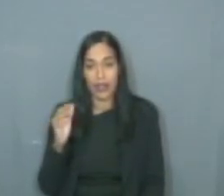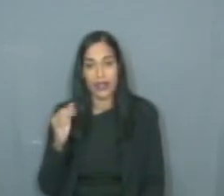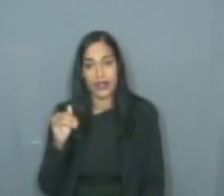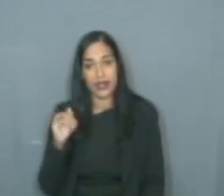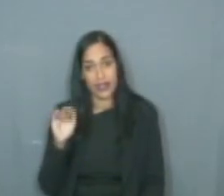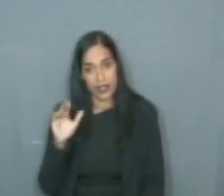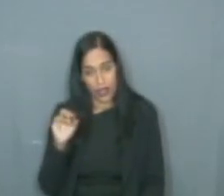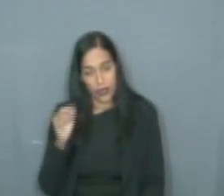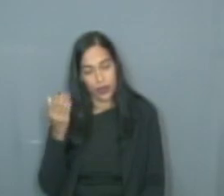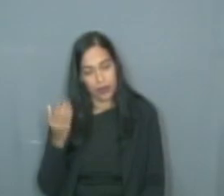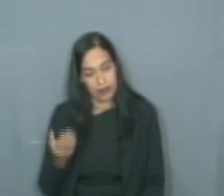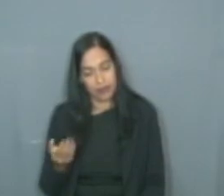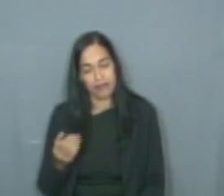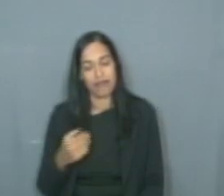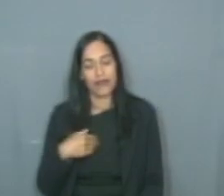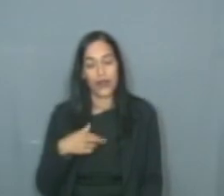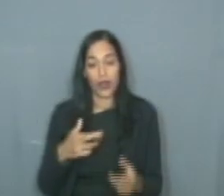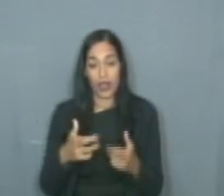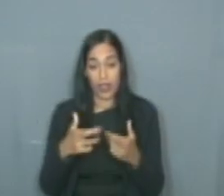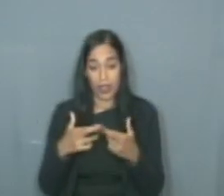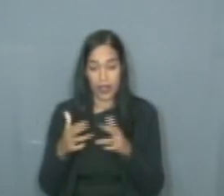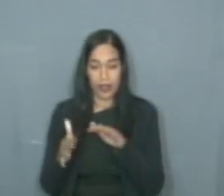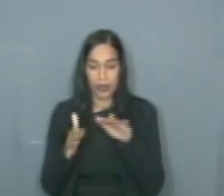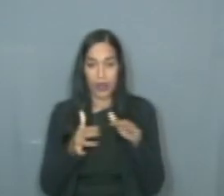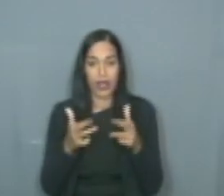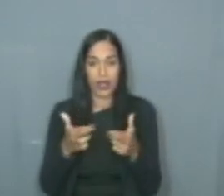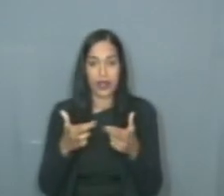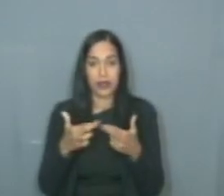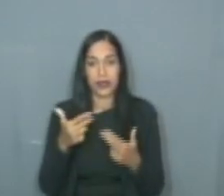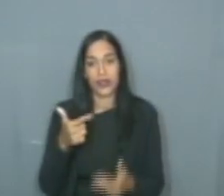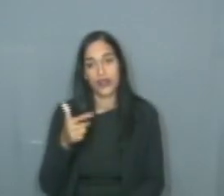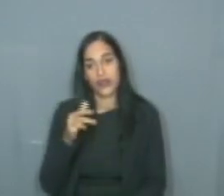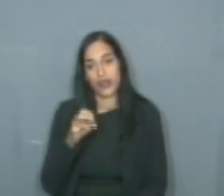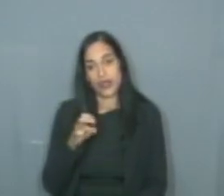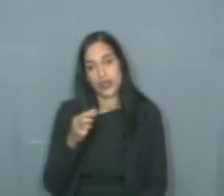O requerimento 2571